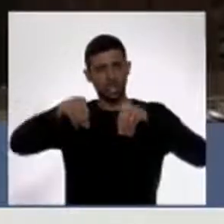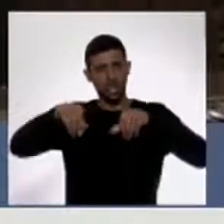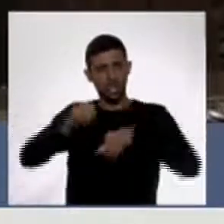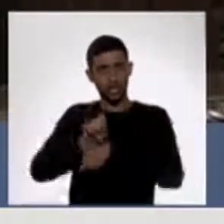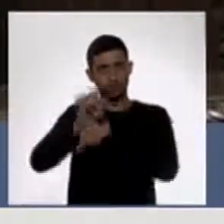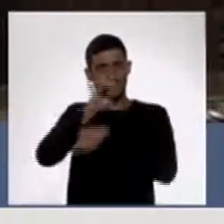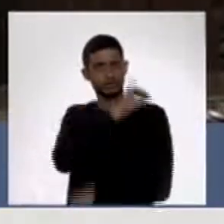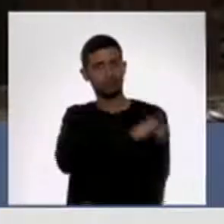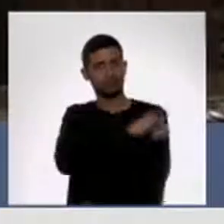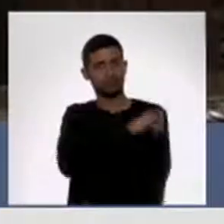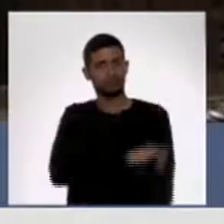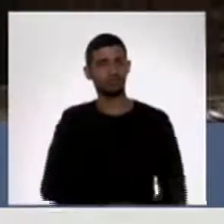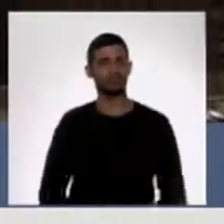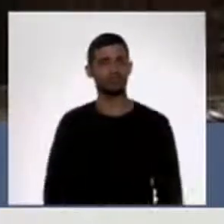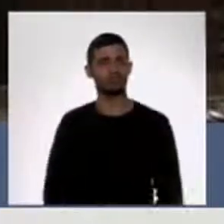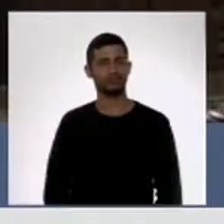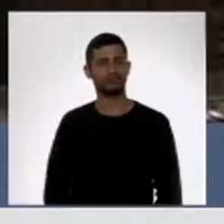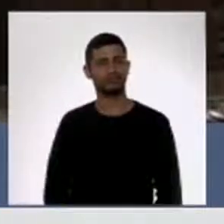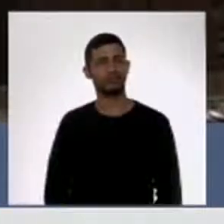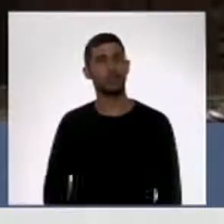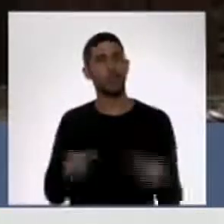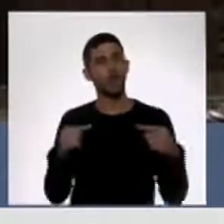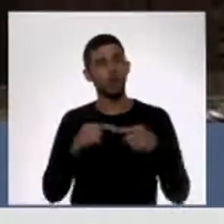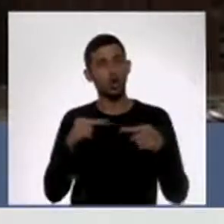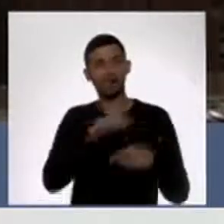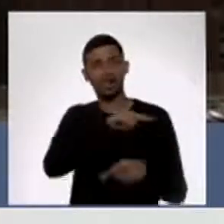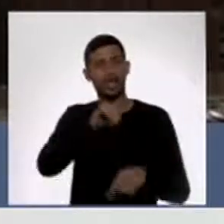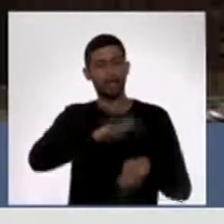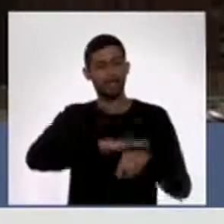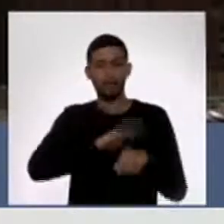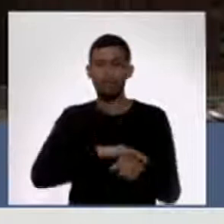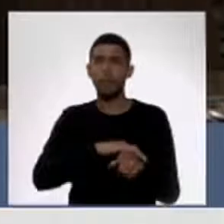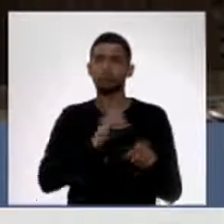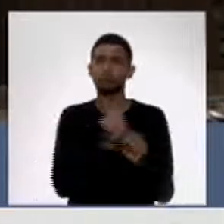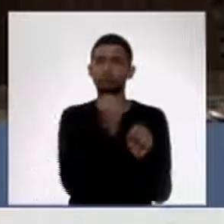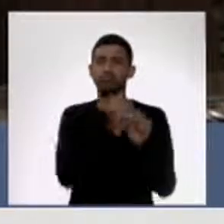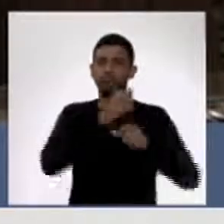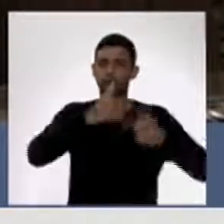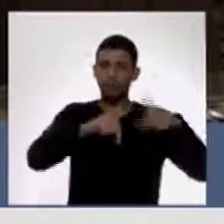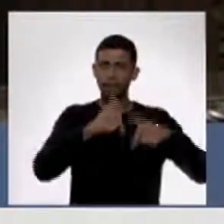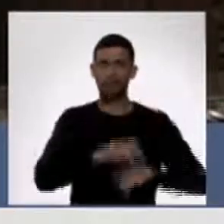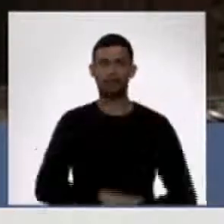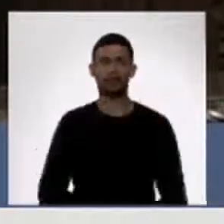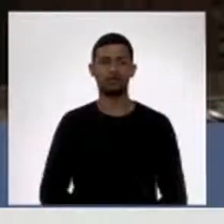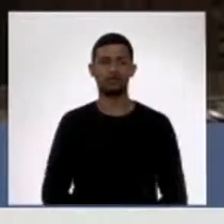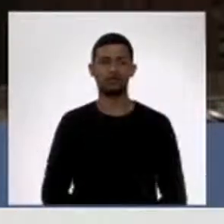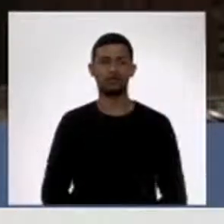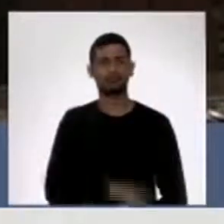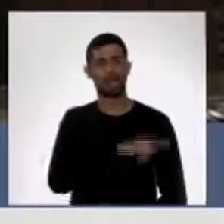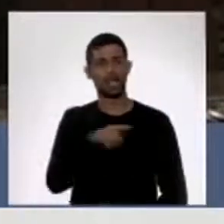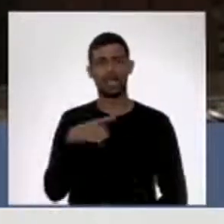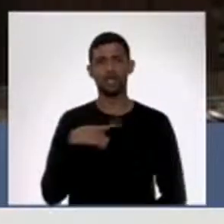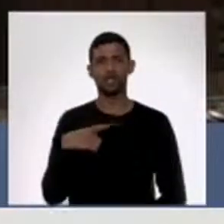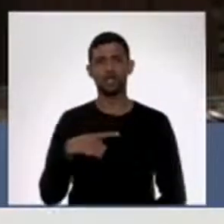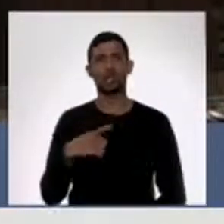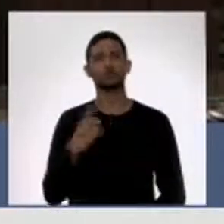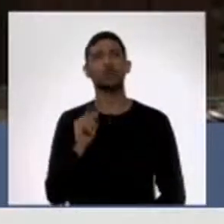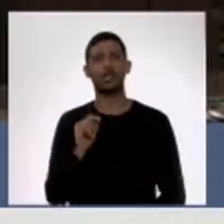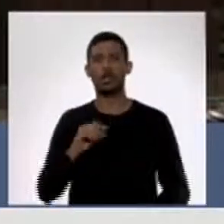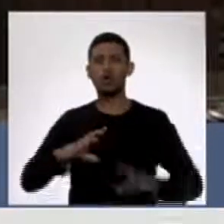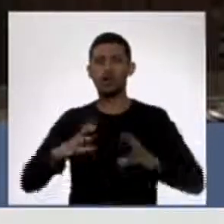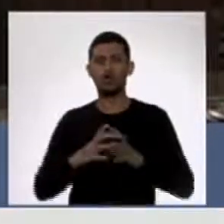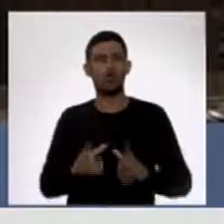uma ocupação construída pelos agricultores, foi atacada por indivíduos